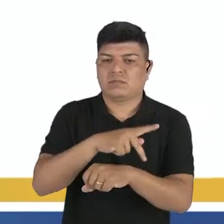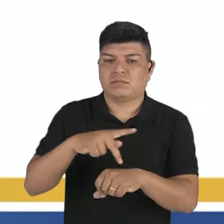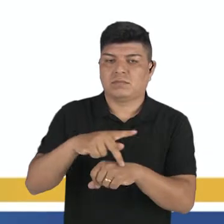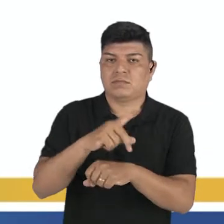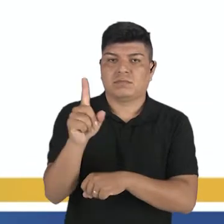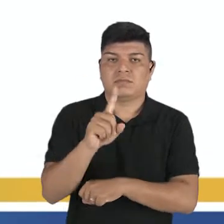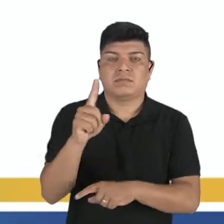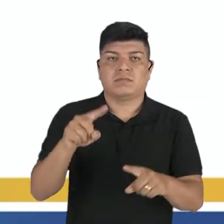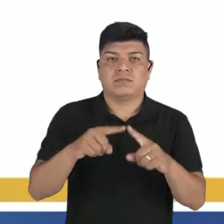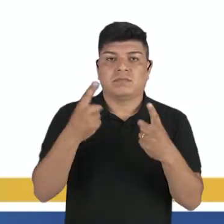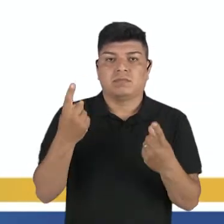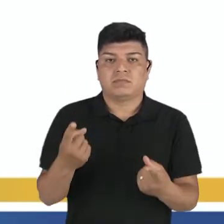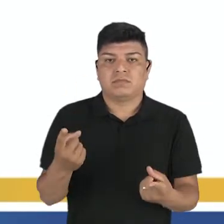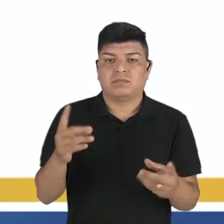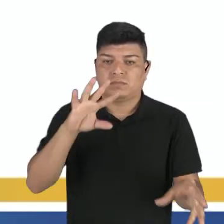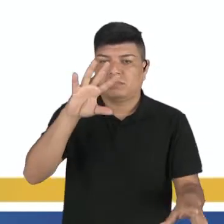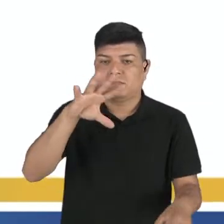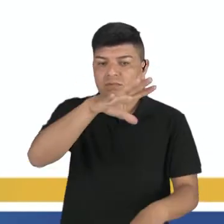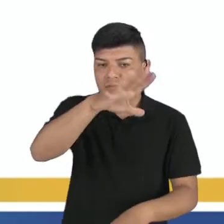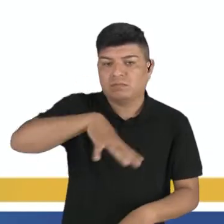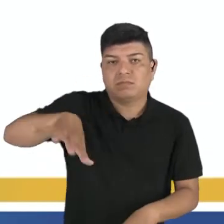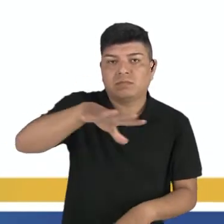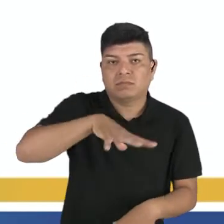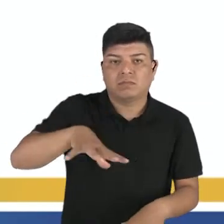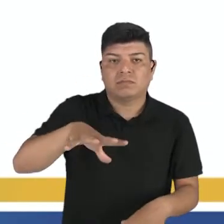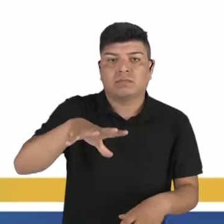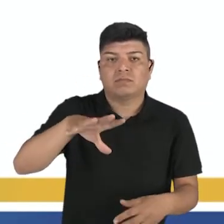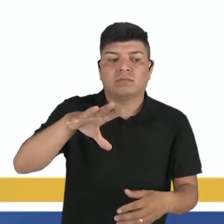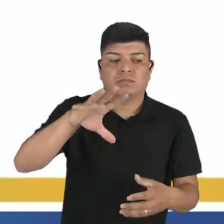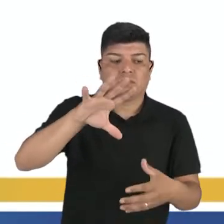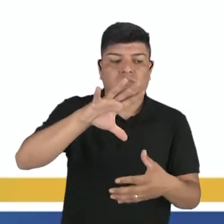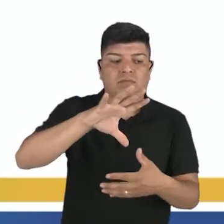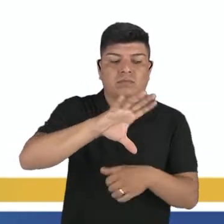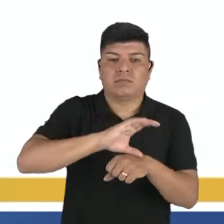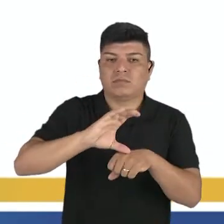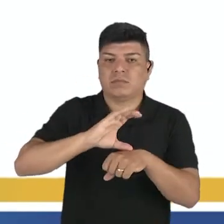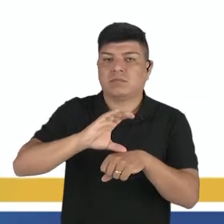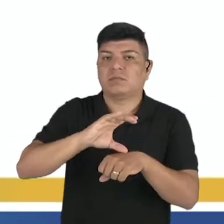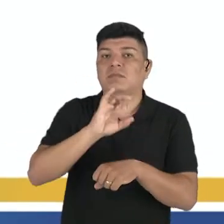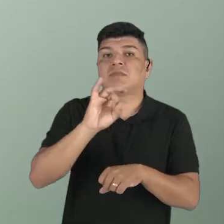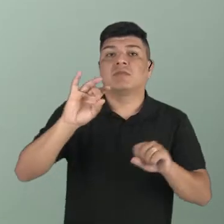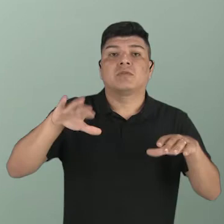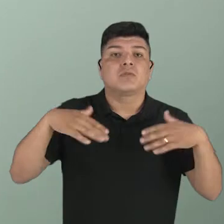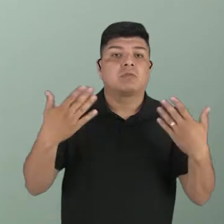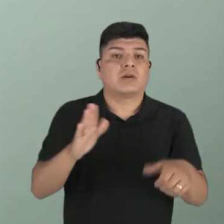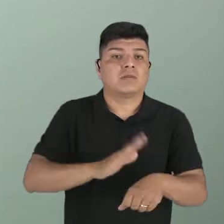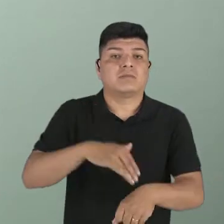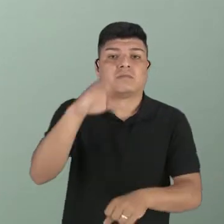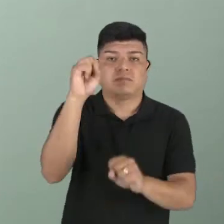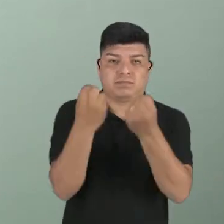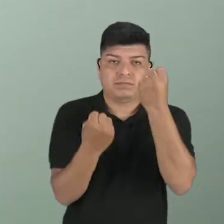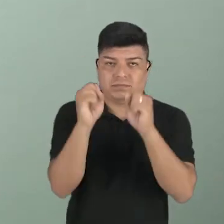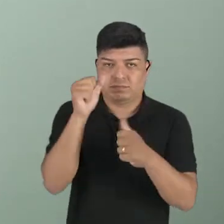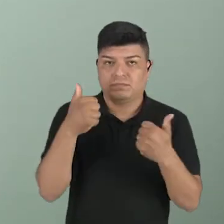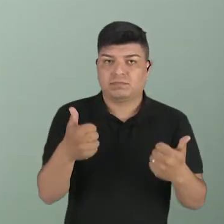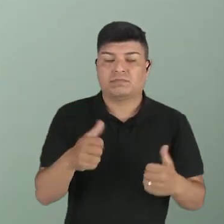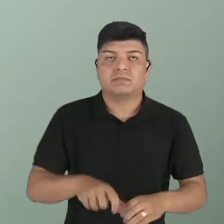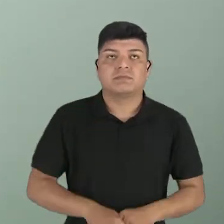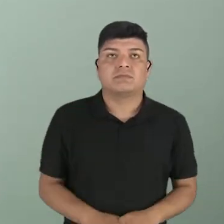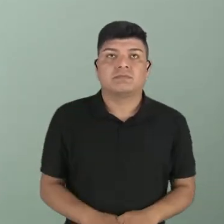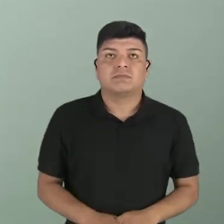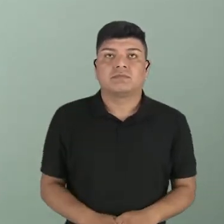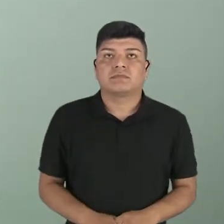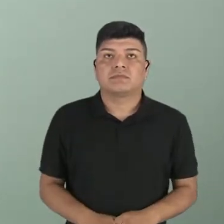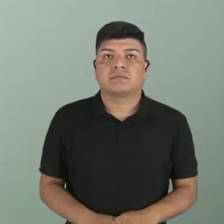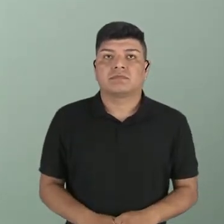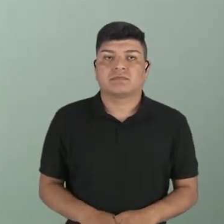países industrializados, a gente vai falar de modo geral por continente. Quais serão os mais industrializados? Tudo bem